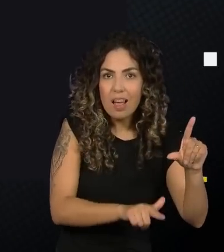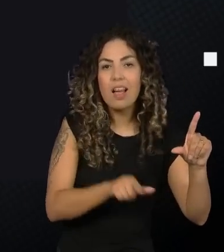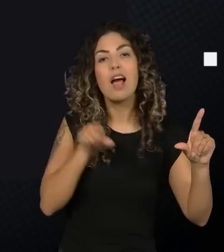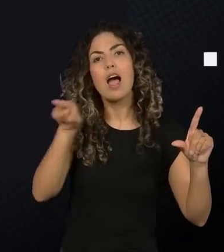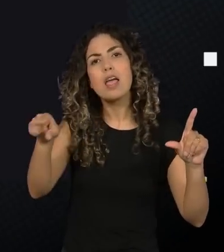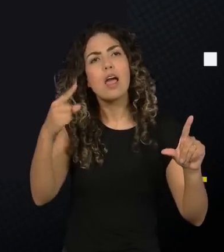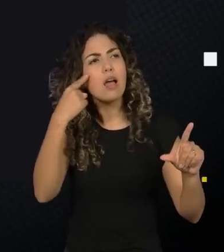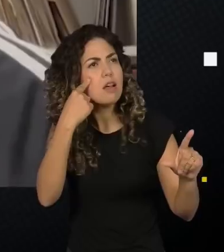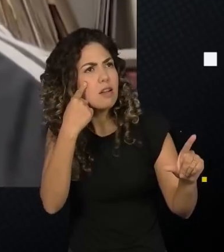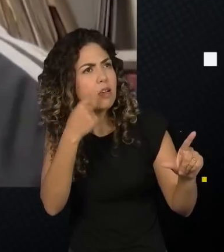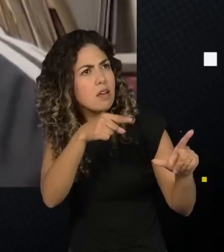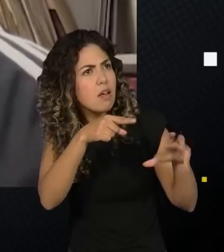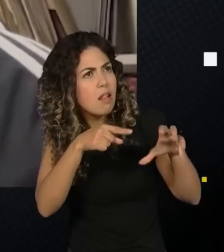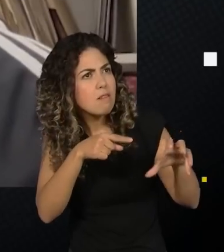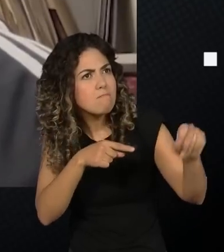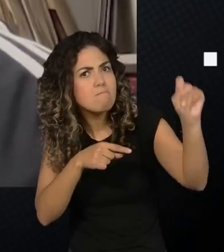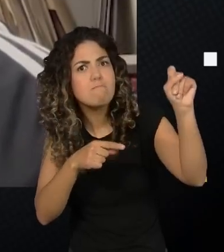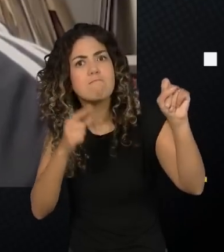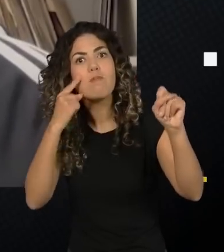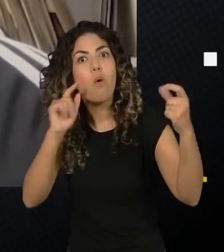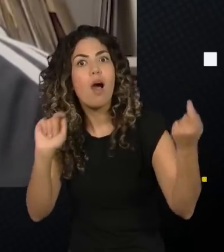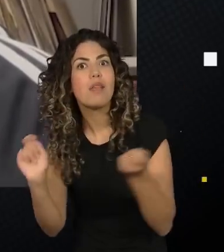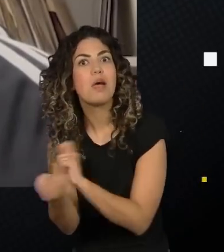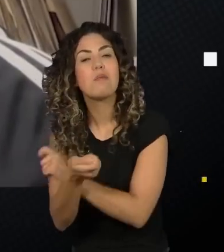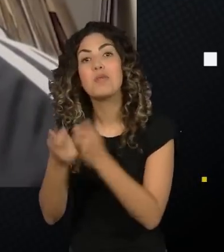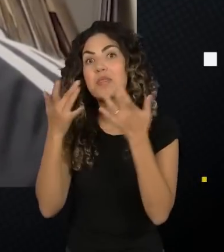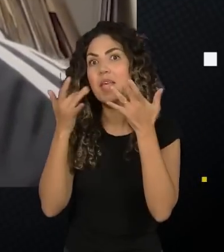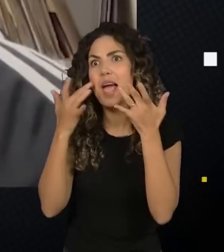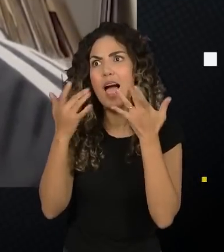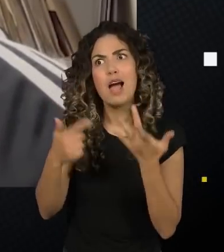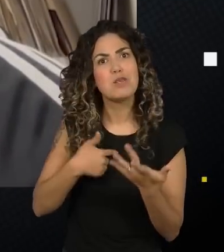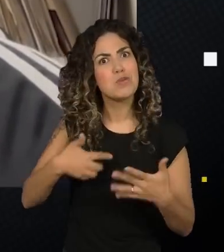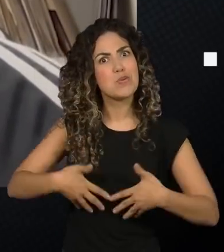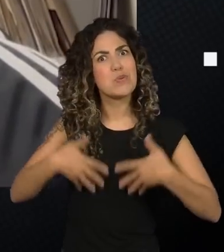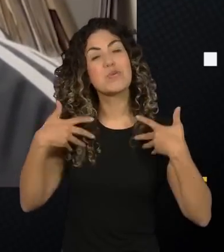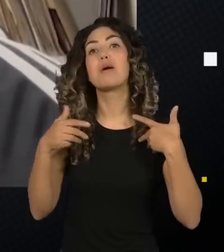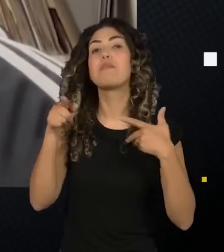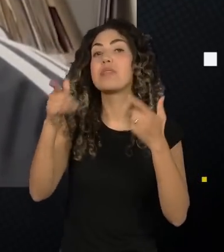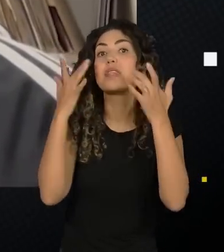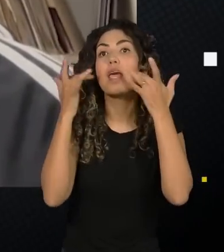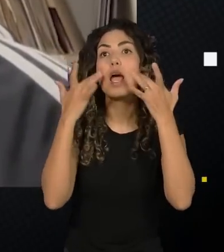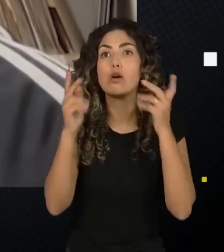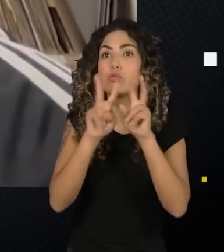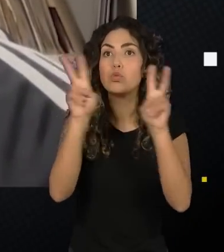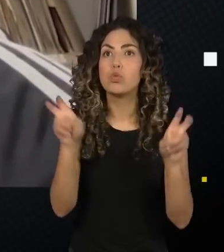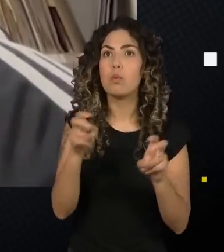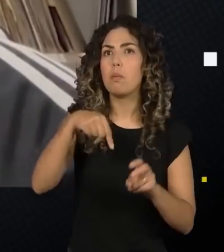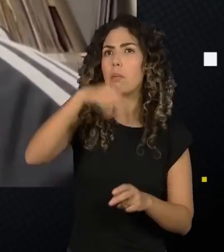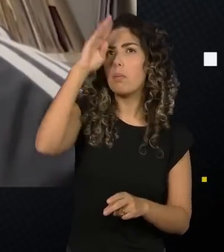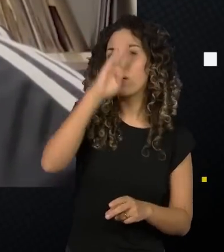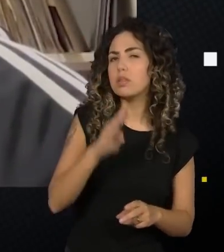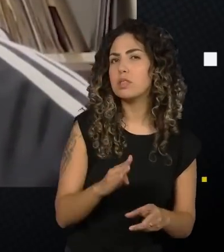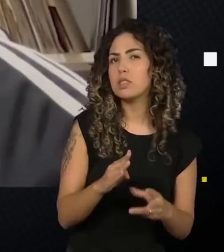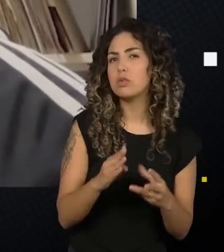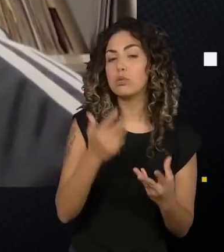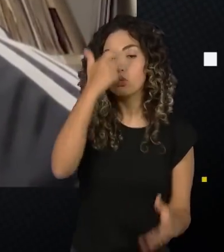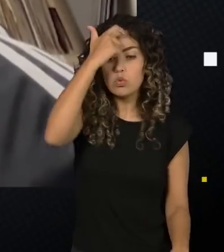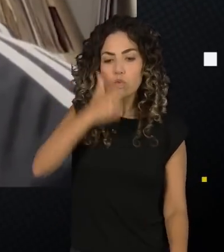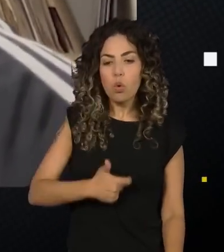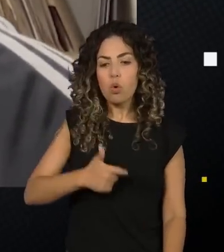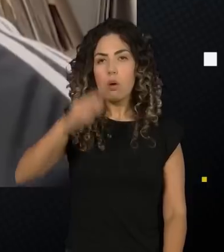grande lisonja para mim. E o espetáculo, na verdade, é sobre o Brasil, sobre ser brasileiro, né, divaga